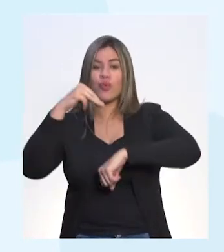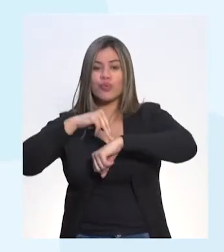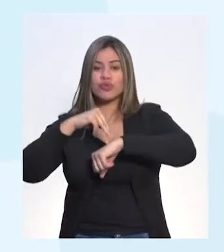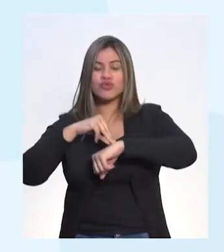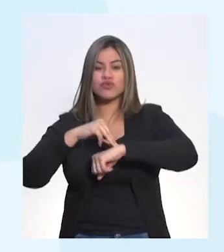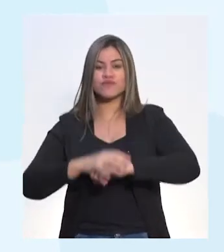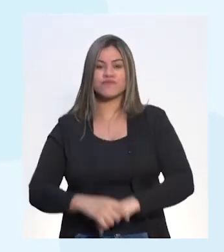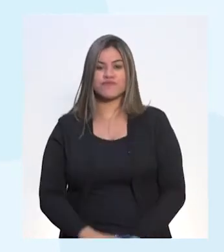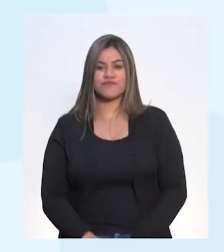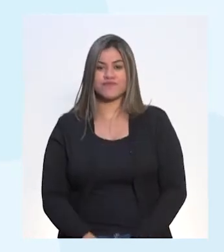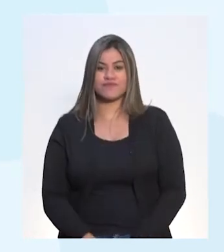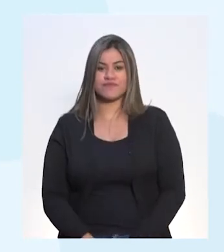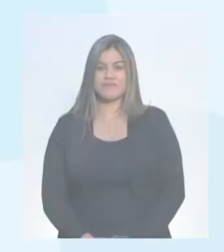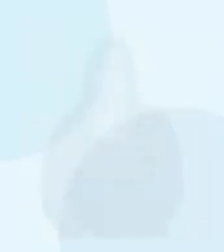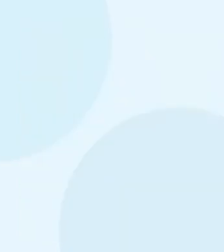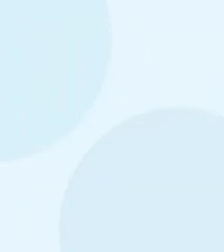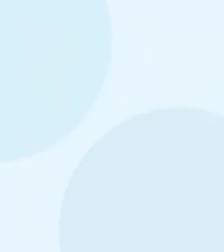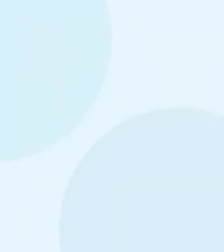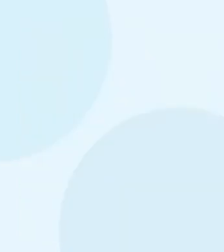voltamos. 1 minutinho.